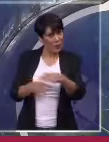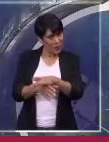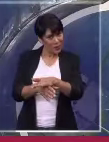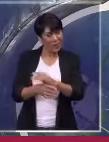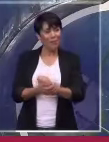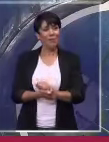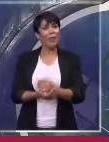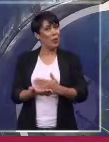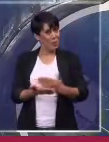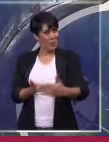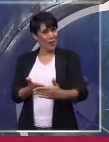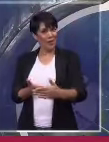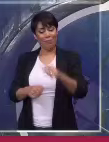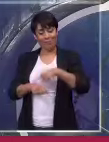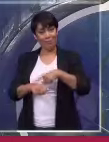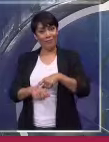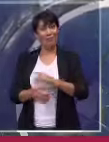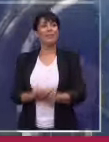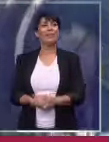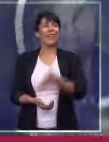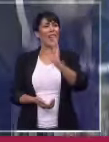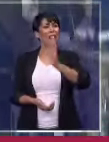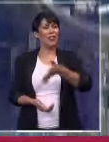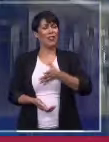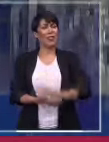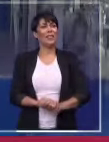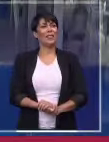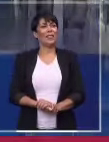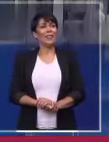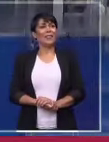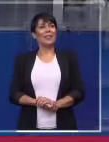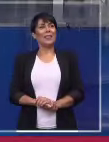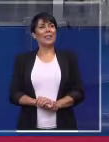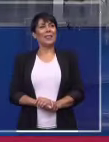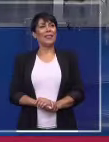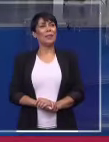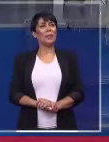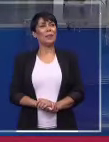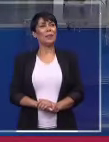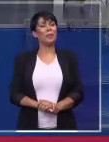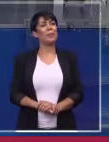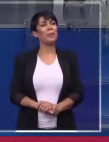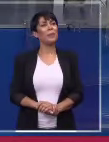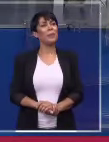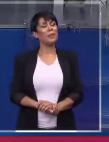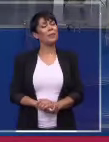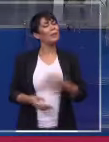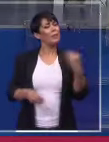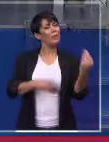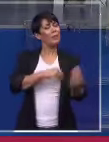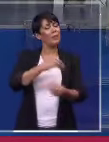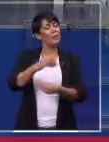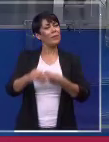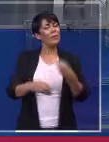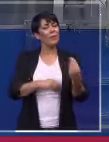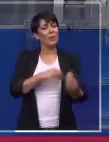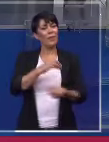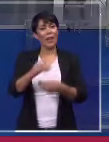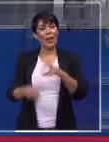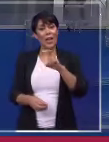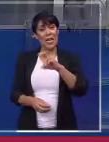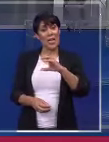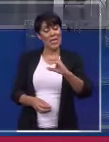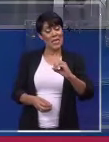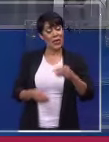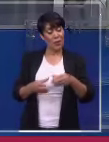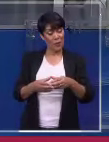posicionadas. Vamos começar? Está na hora. Valendo! Globo recarregado. Embaralhando. 50 bolas